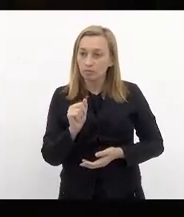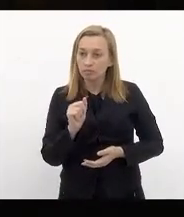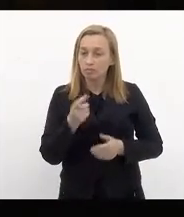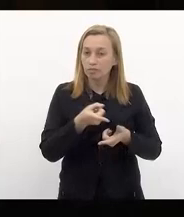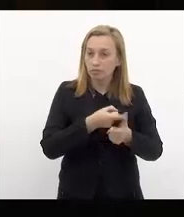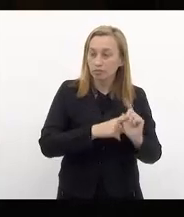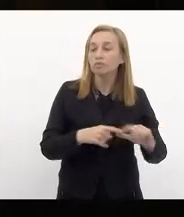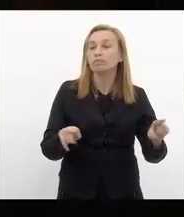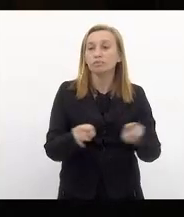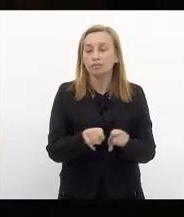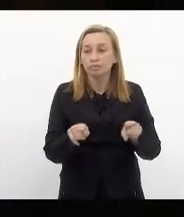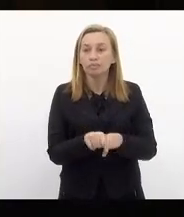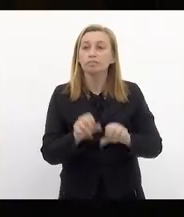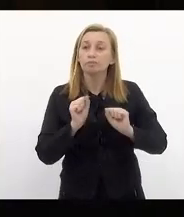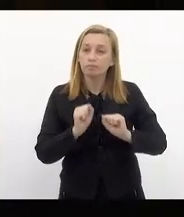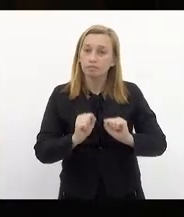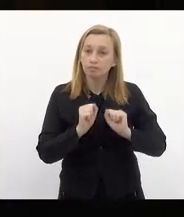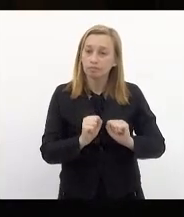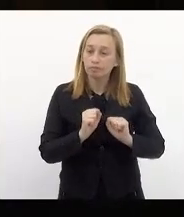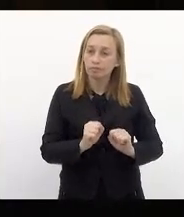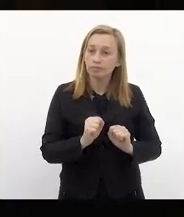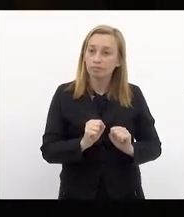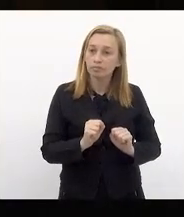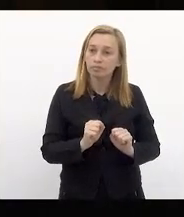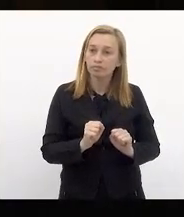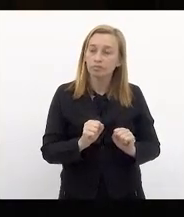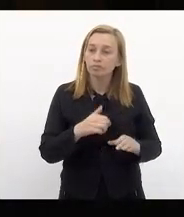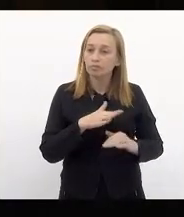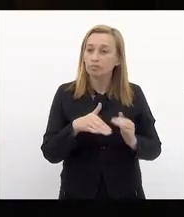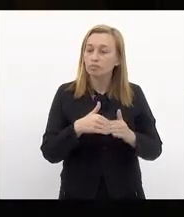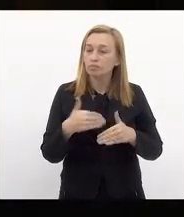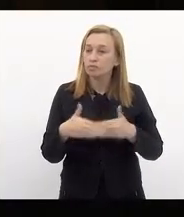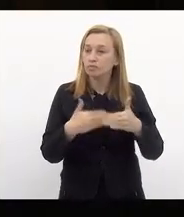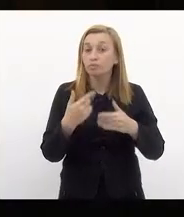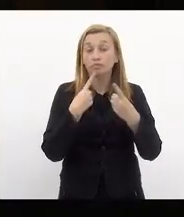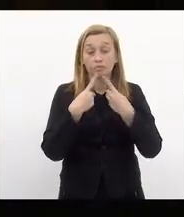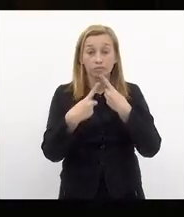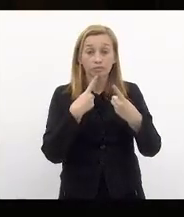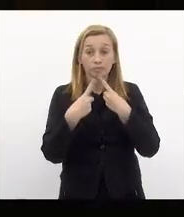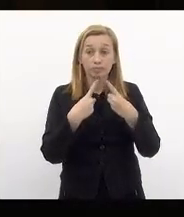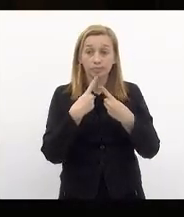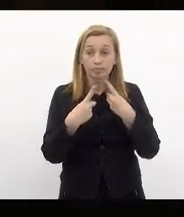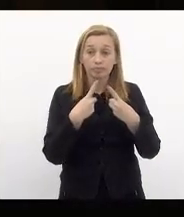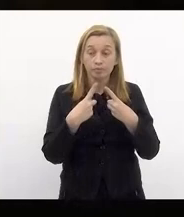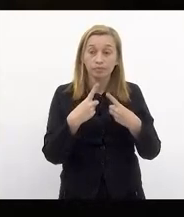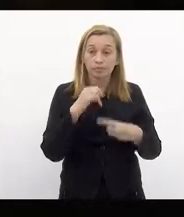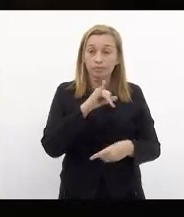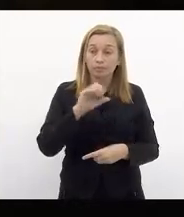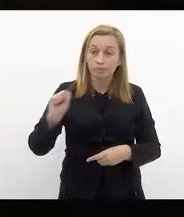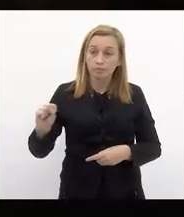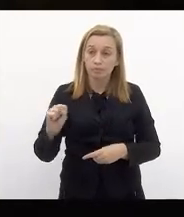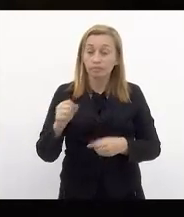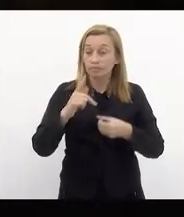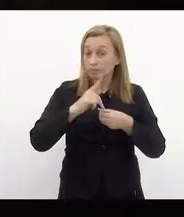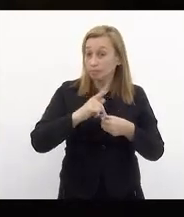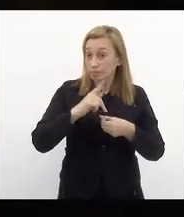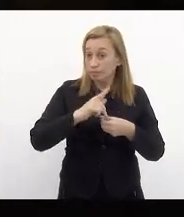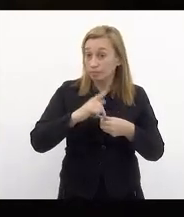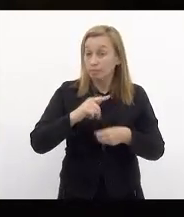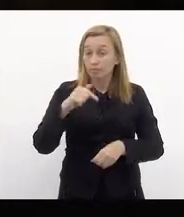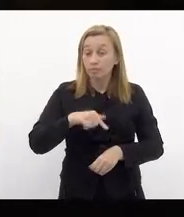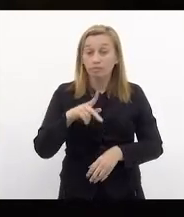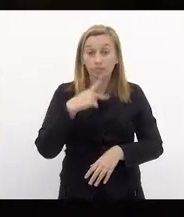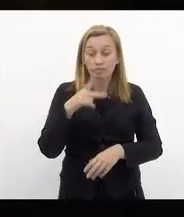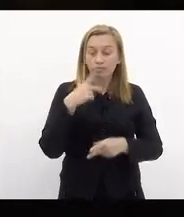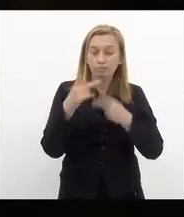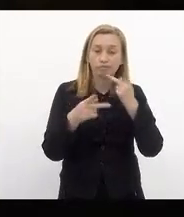também poderia trazer todo um processo de discussão sobre o ICMS do petróleo, que aqui é